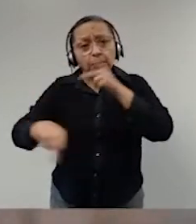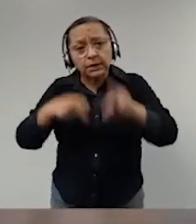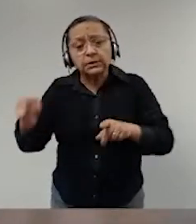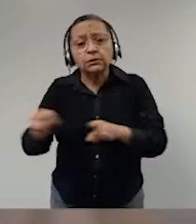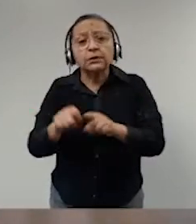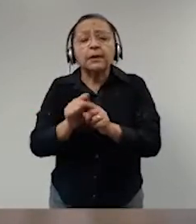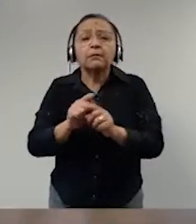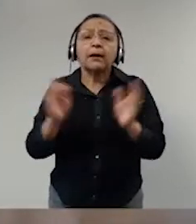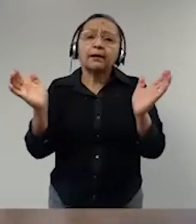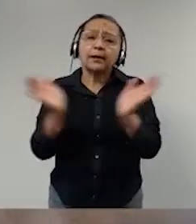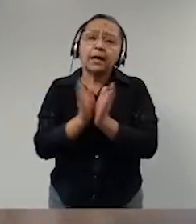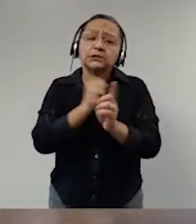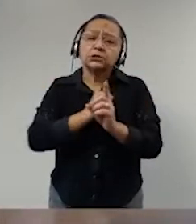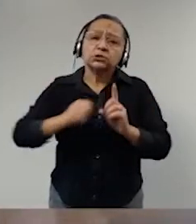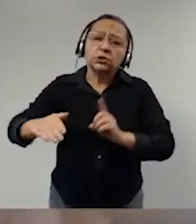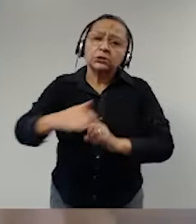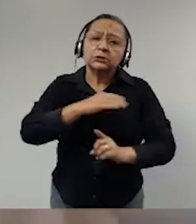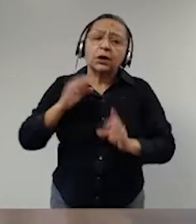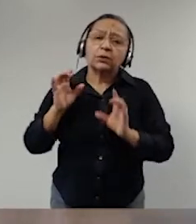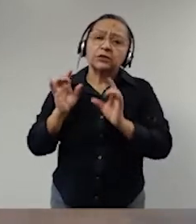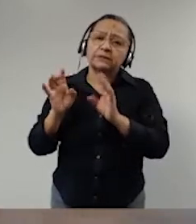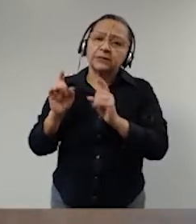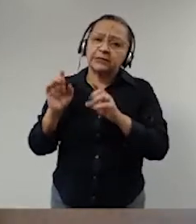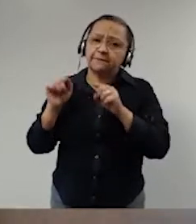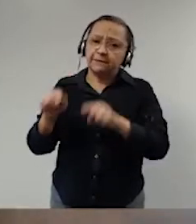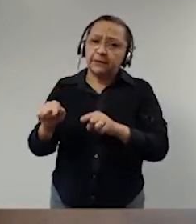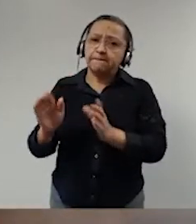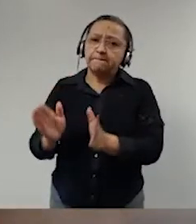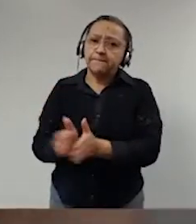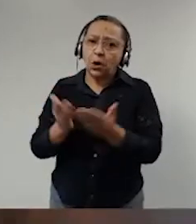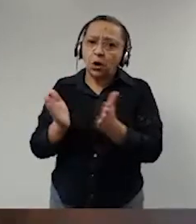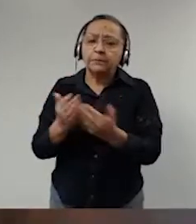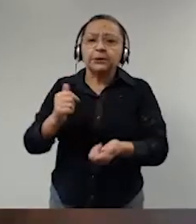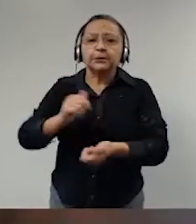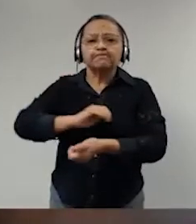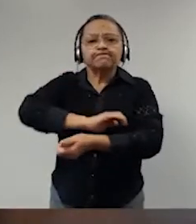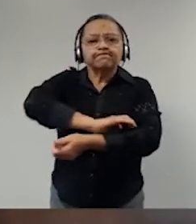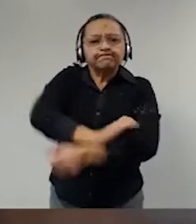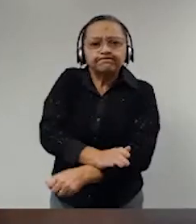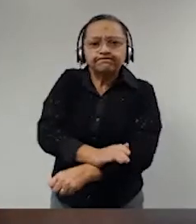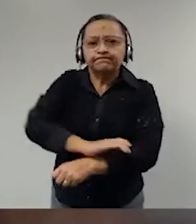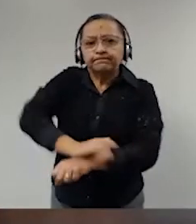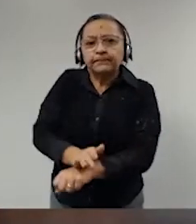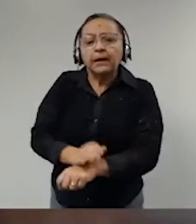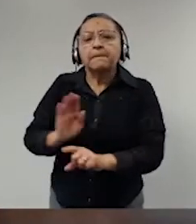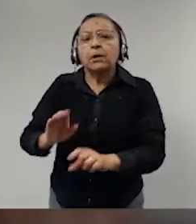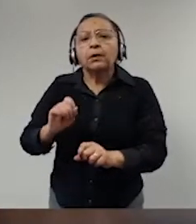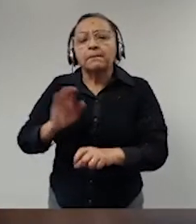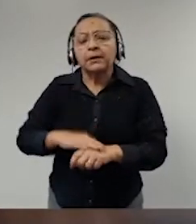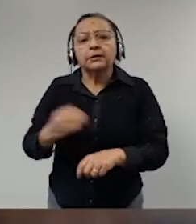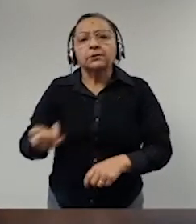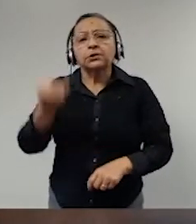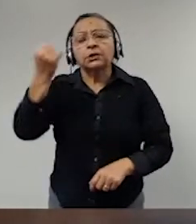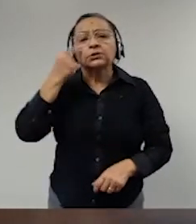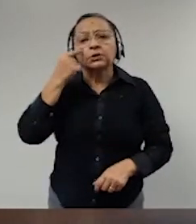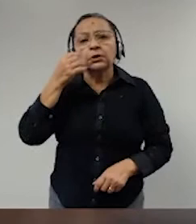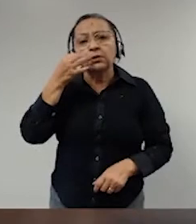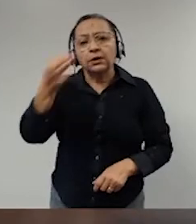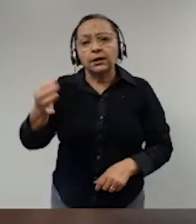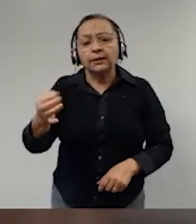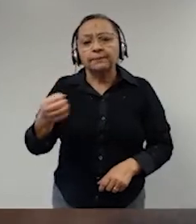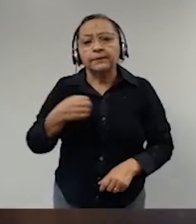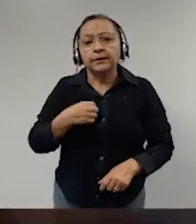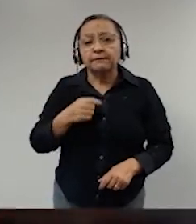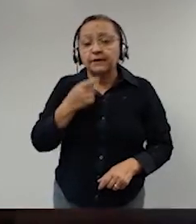classe social específica. Já estamos falando disso. Mas o que é importante, o olhar a ser refeito sobre esses territórios num clima de